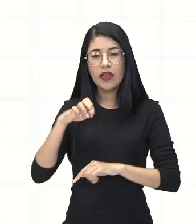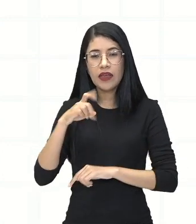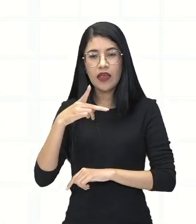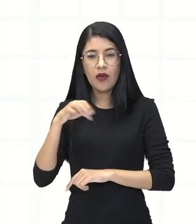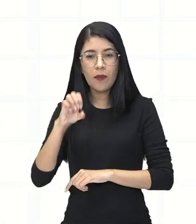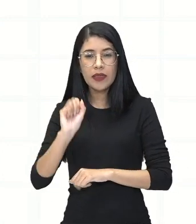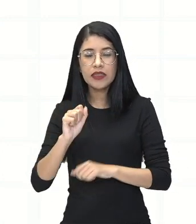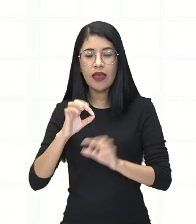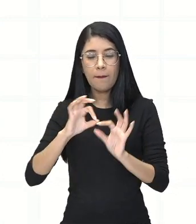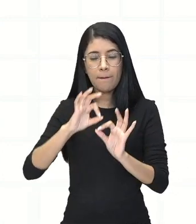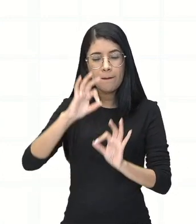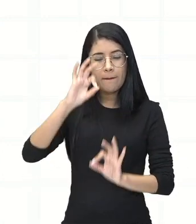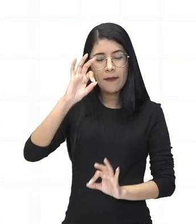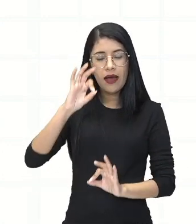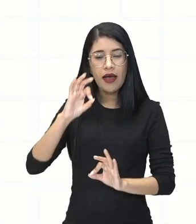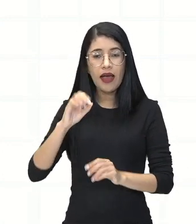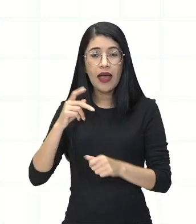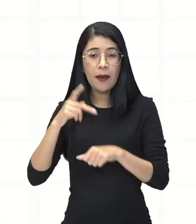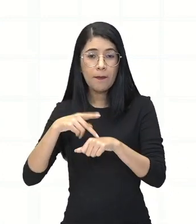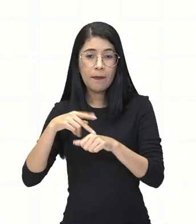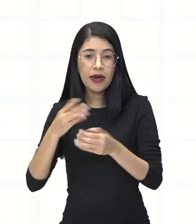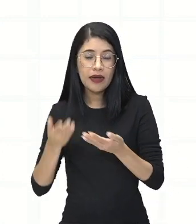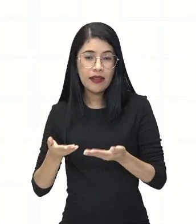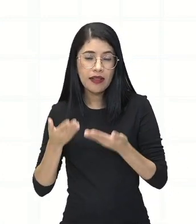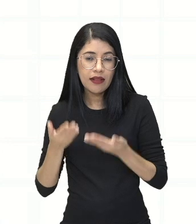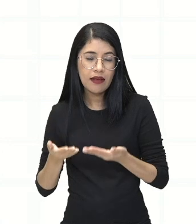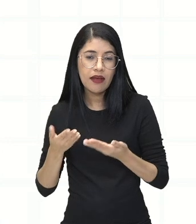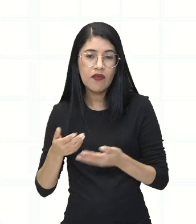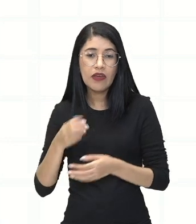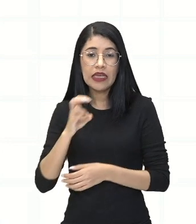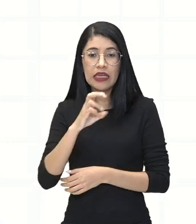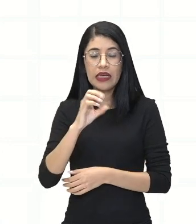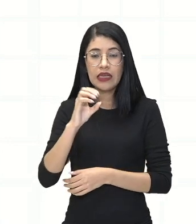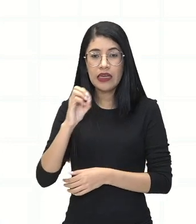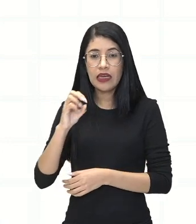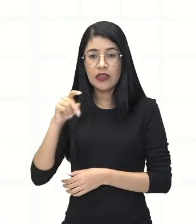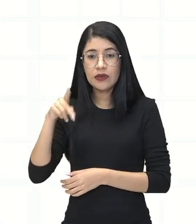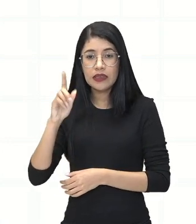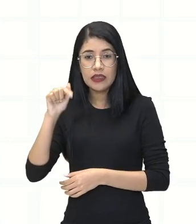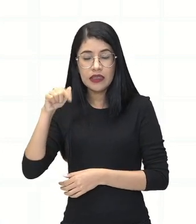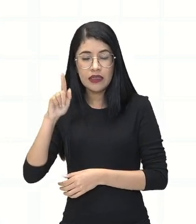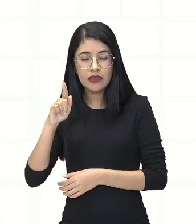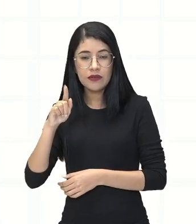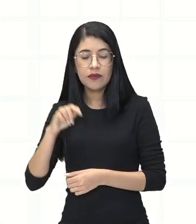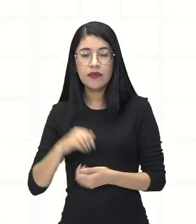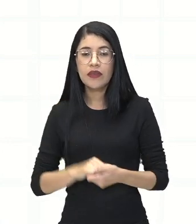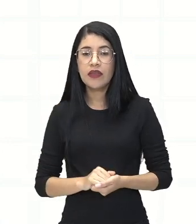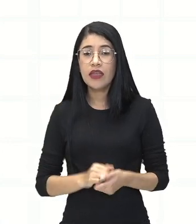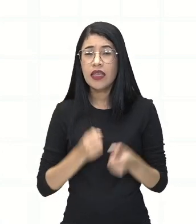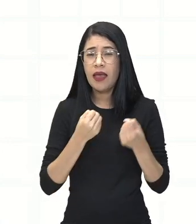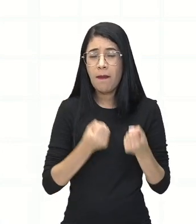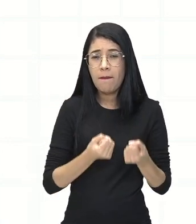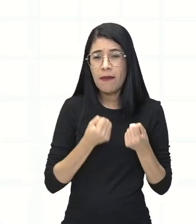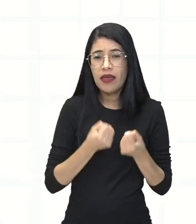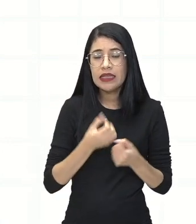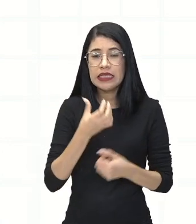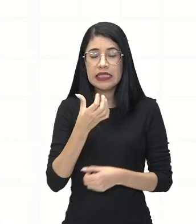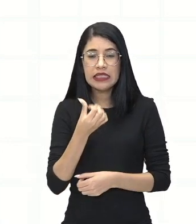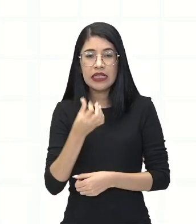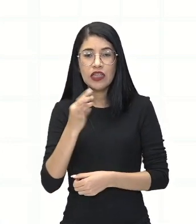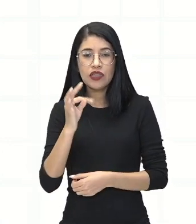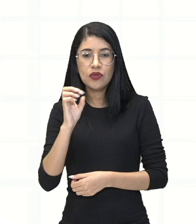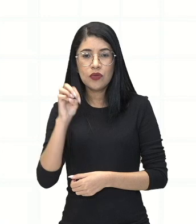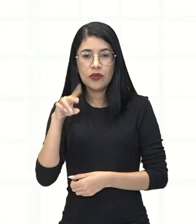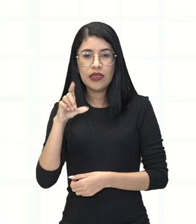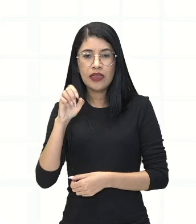A pedra mais leve pesa 500 quilos e a mais pesada 6